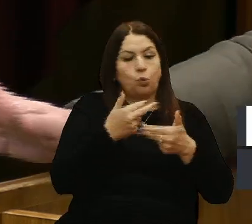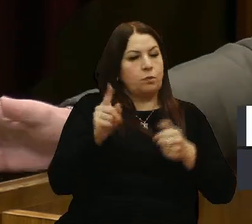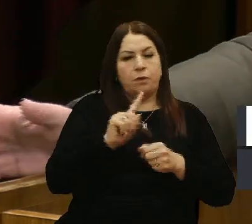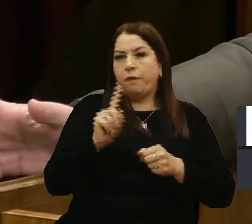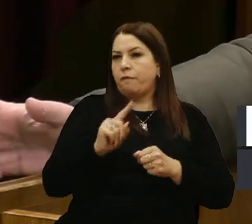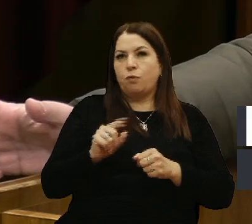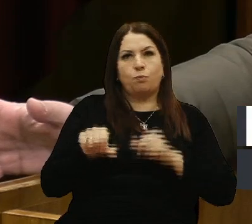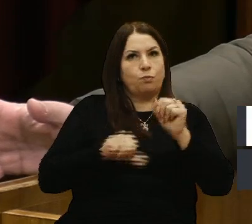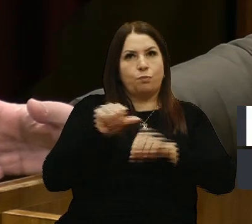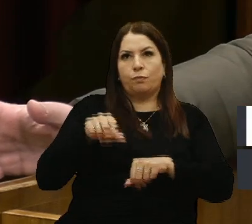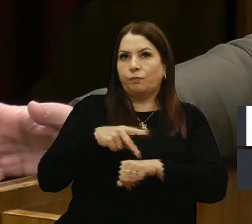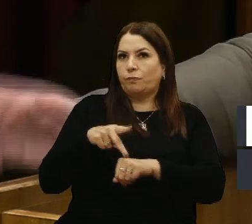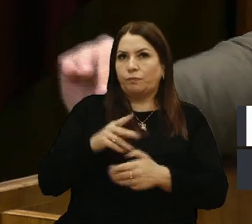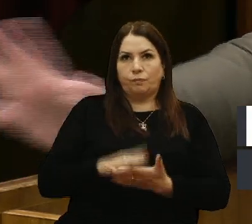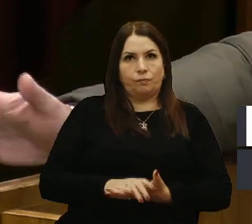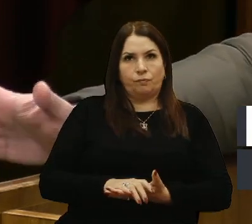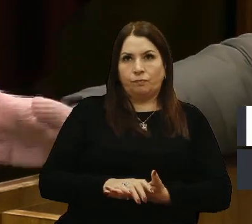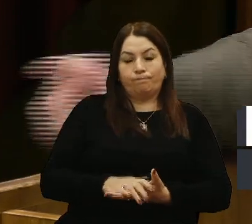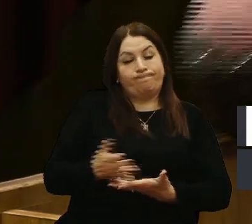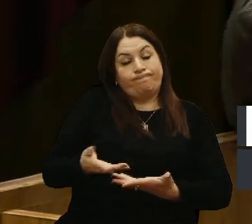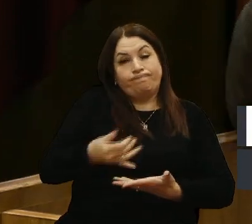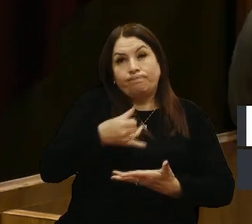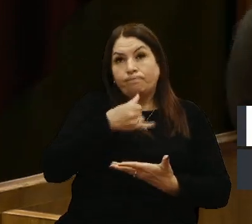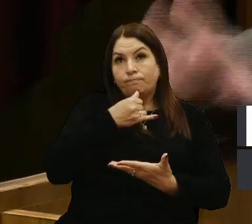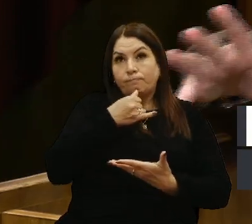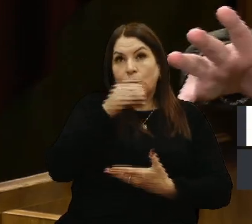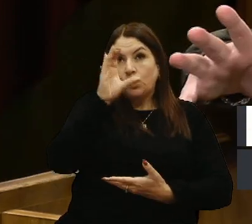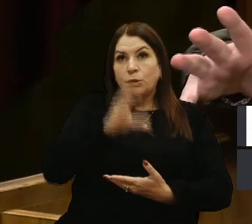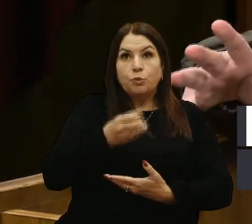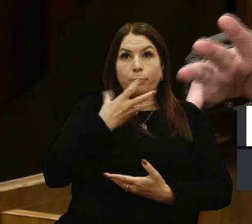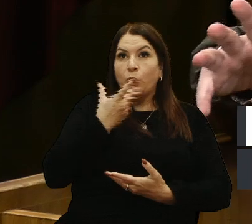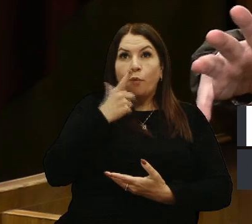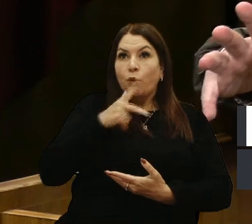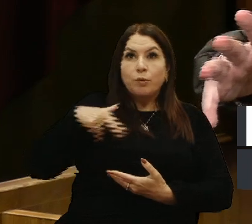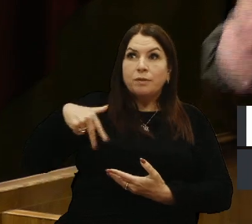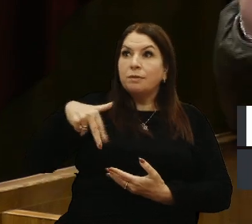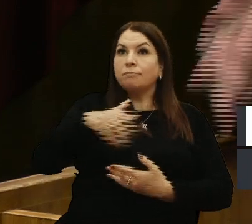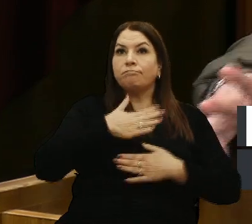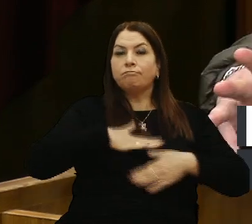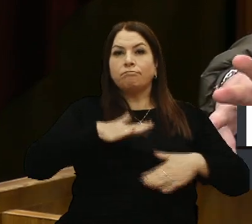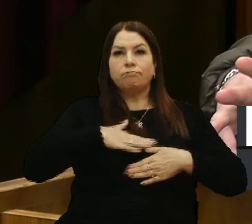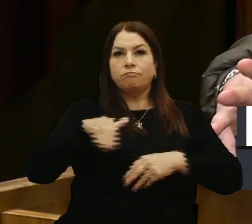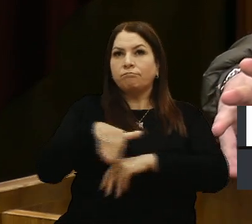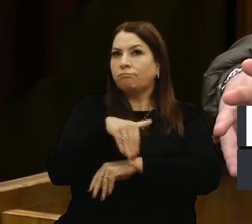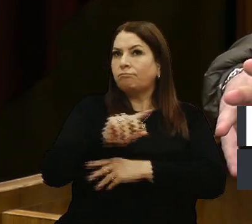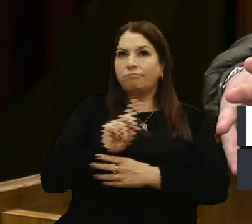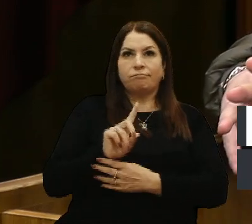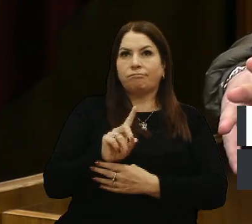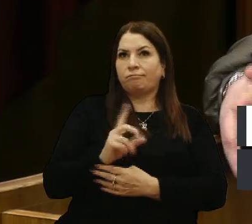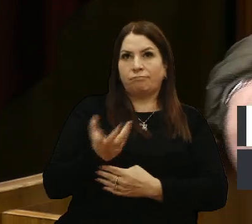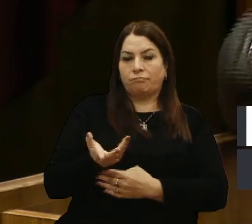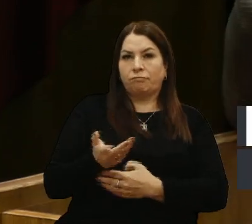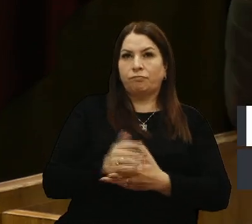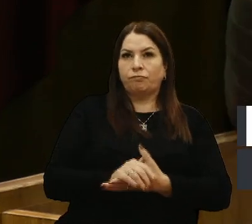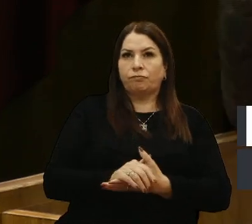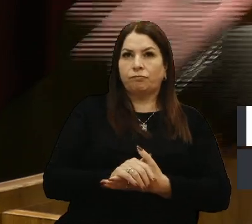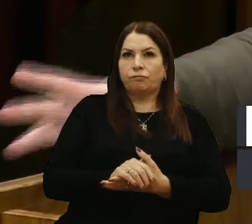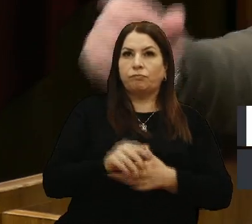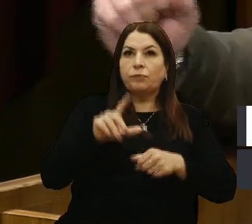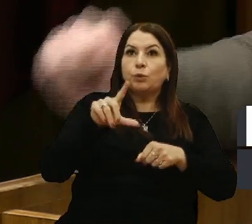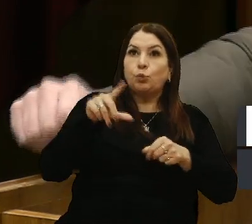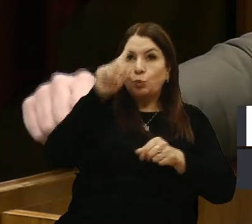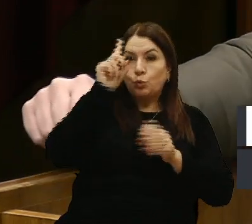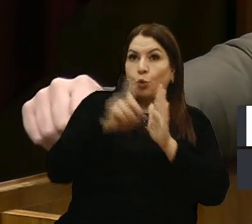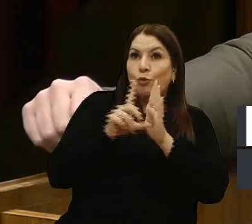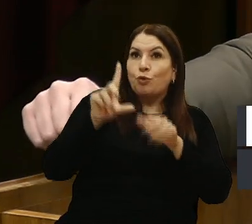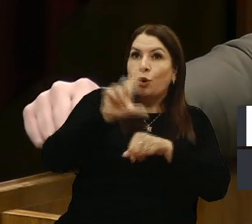andar nesse país. Infelizmente, cidadão de bem não vai poder andar tranquilamente na rua, o comerciante não vai